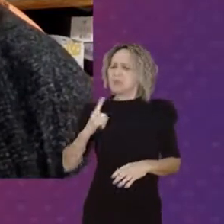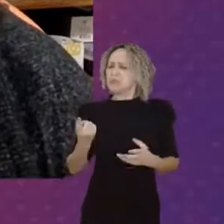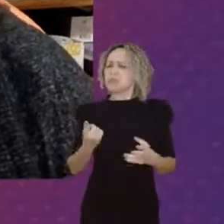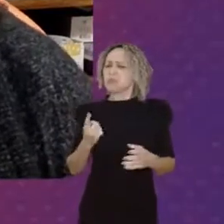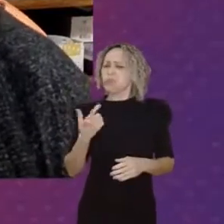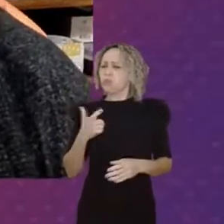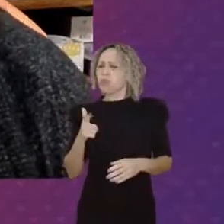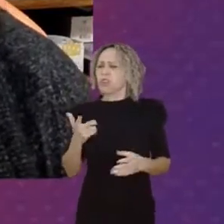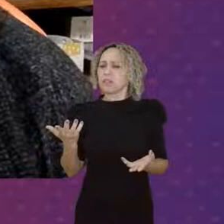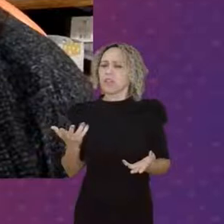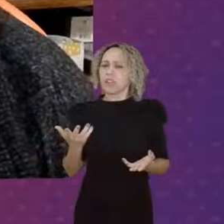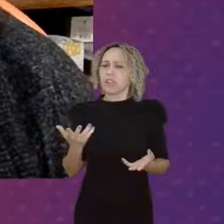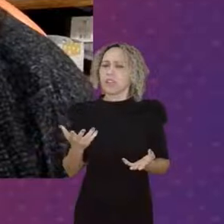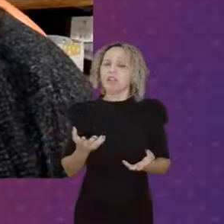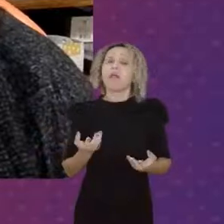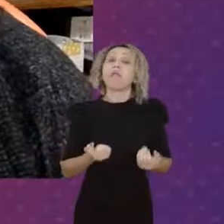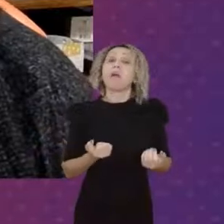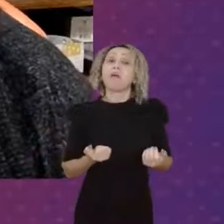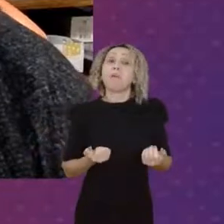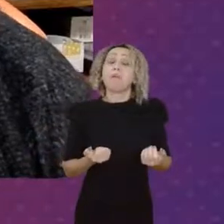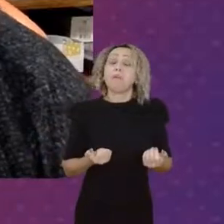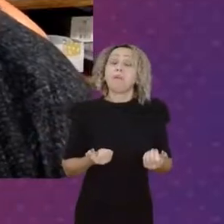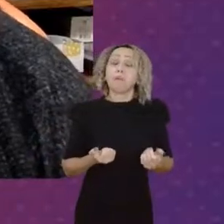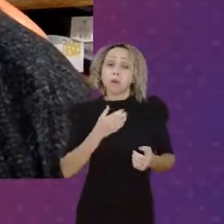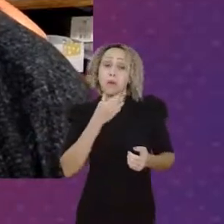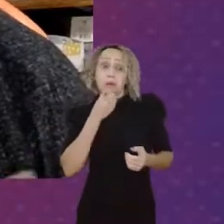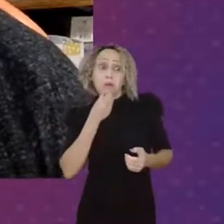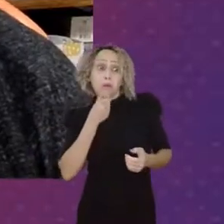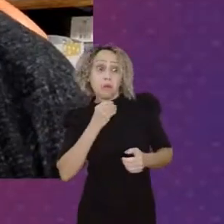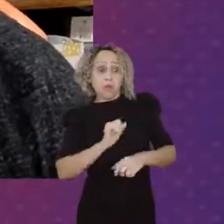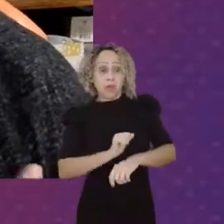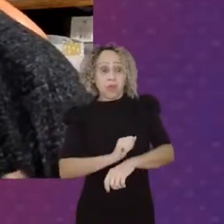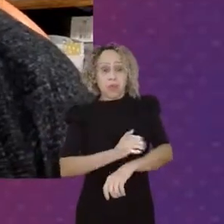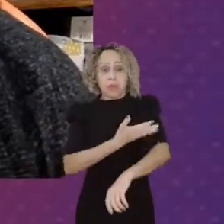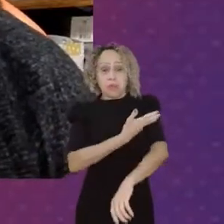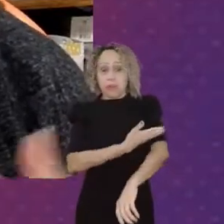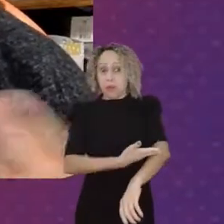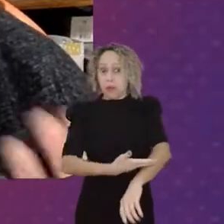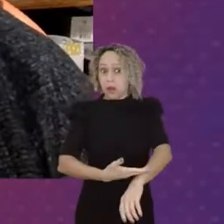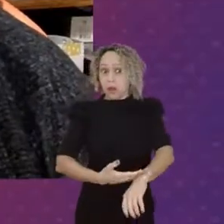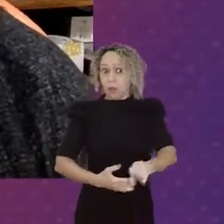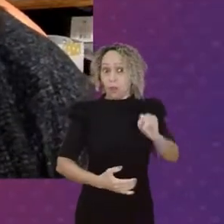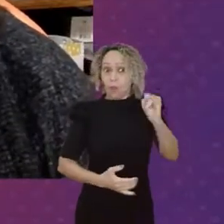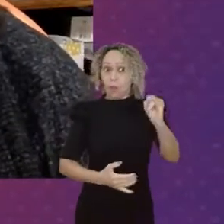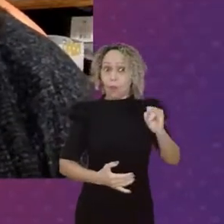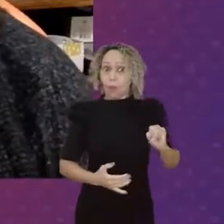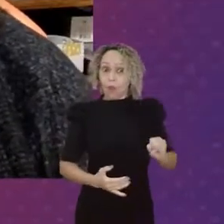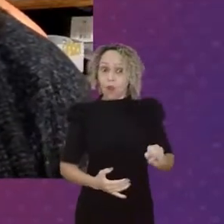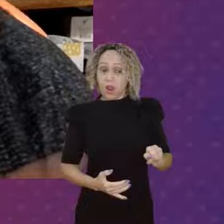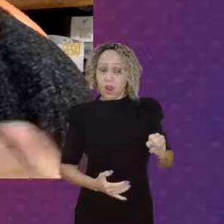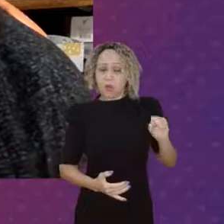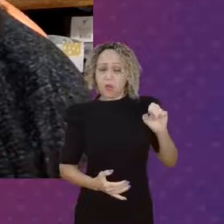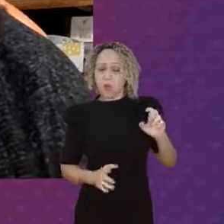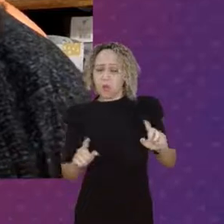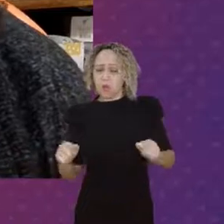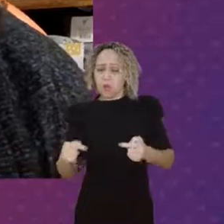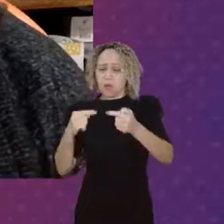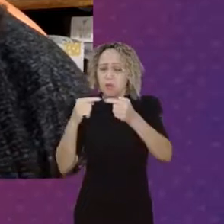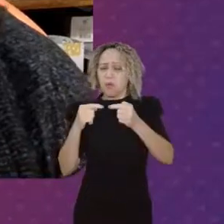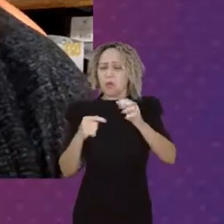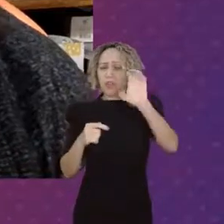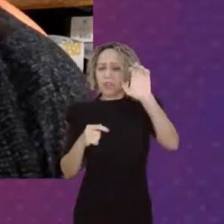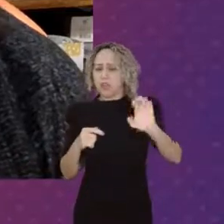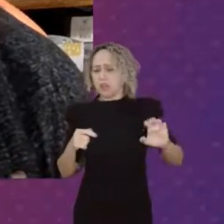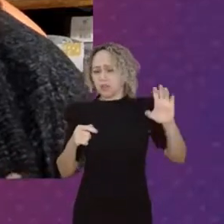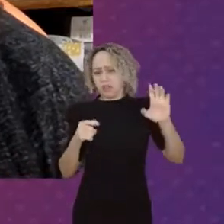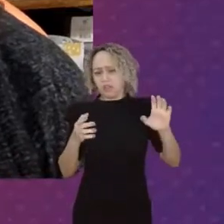o perfil do homem branco, do homem branco europeu, né, magro, e que vai ocupar aquele cargo e que vai fazer a política